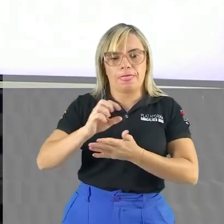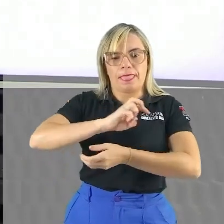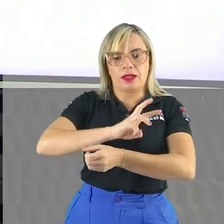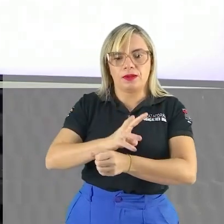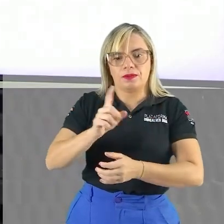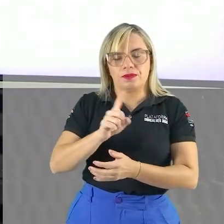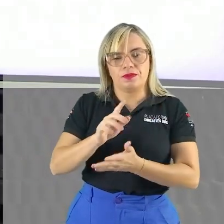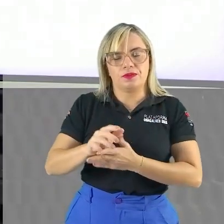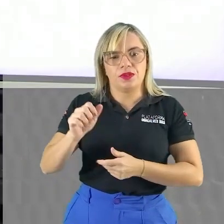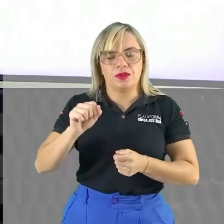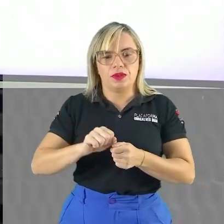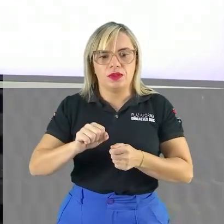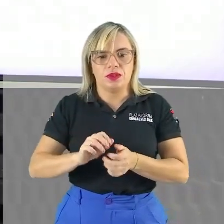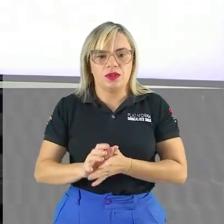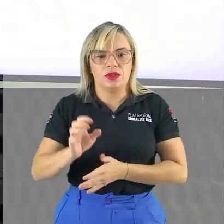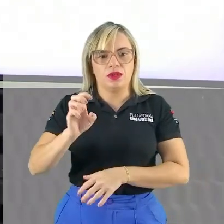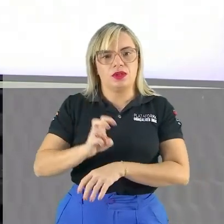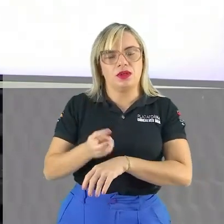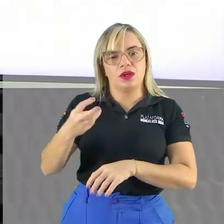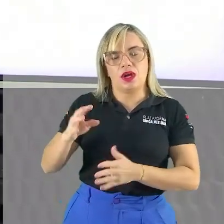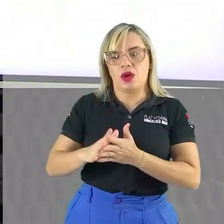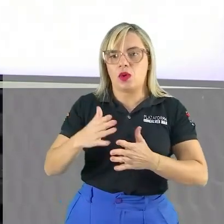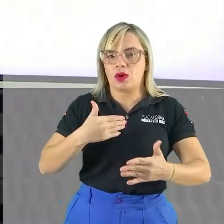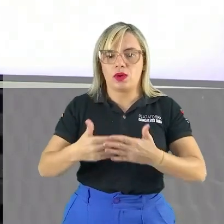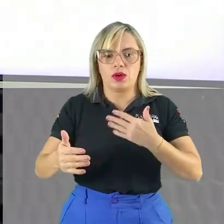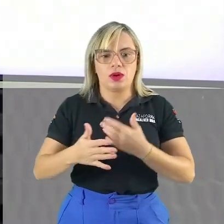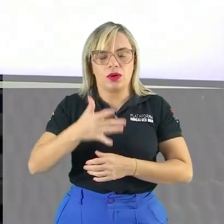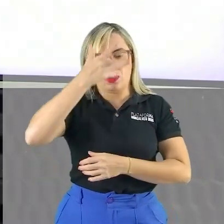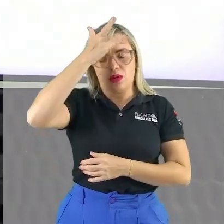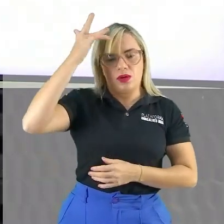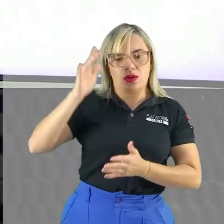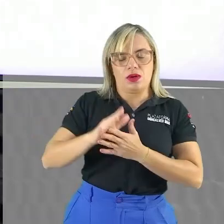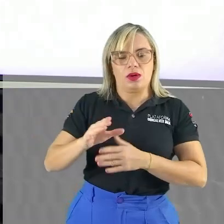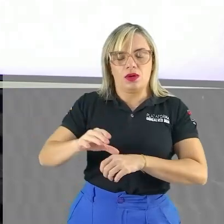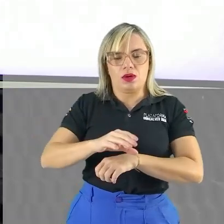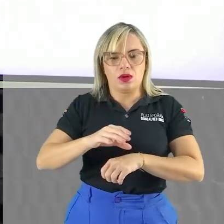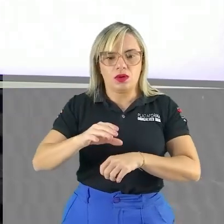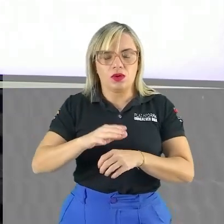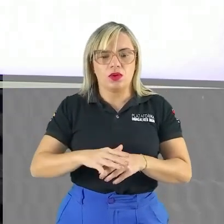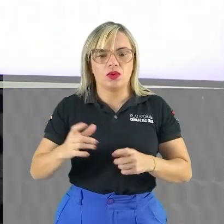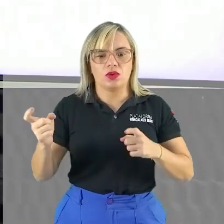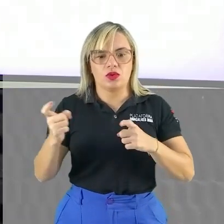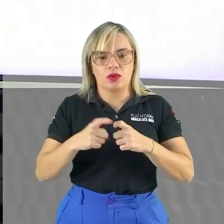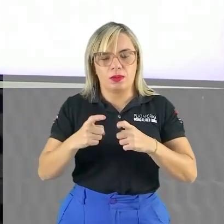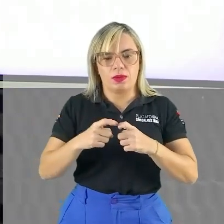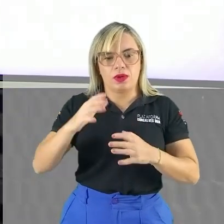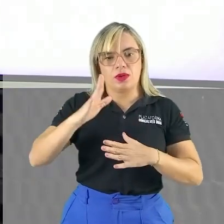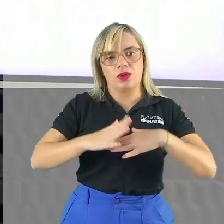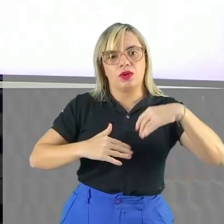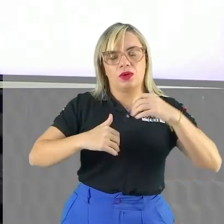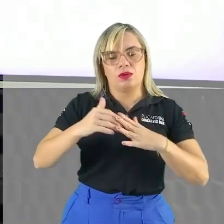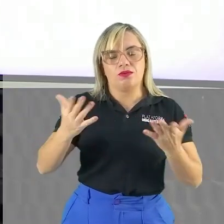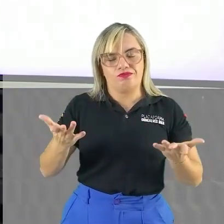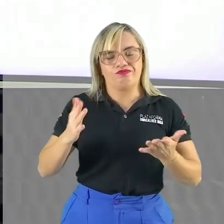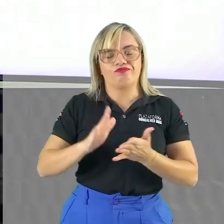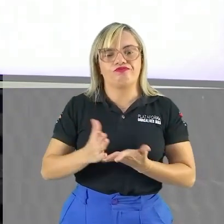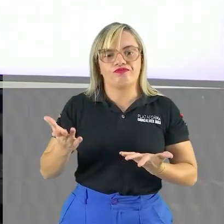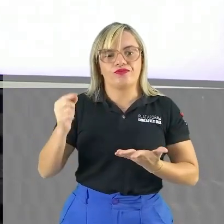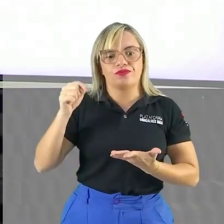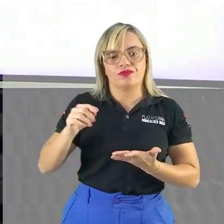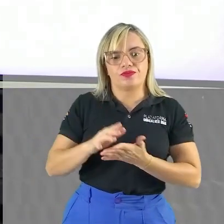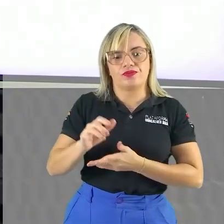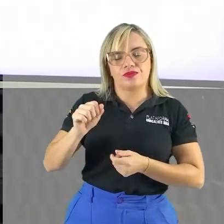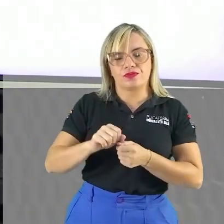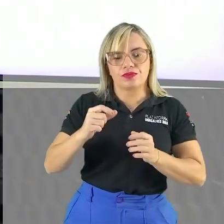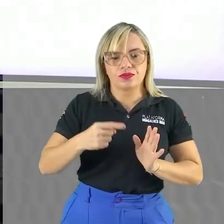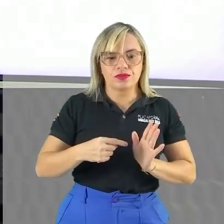não é feito só para maranhense, ele é feito para qualquer pessoa que queira vir, por exemplo, fazer o curso de medicina aqui na UEMA. Então, ele geralmente traz